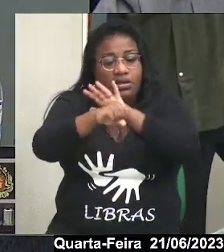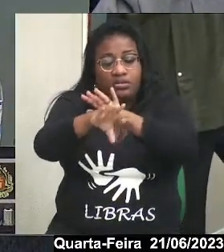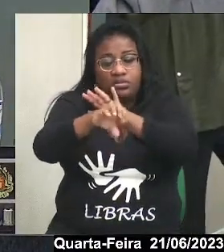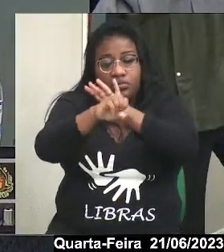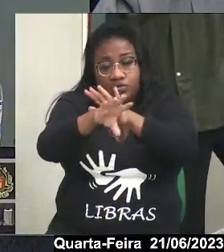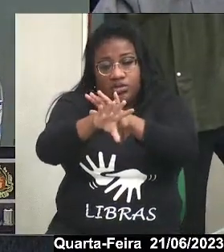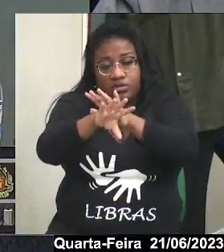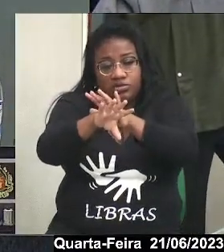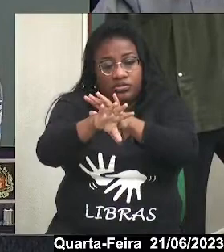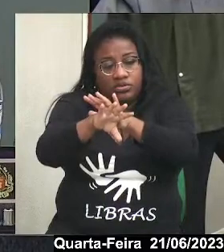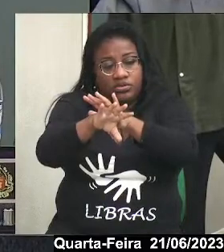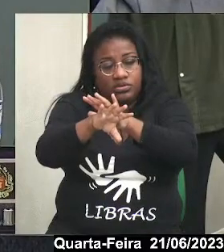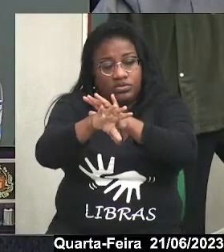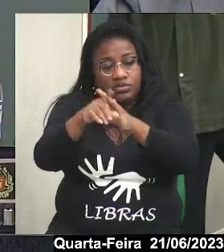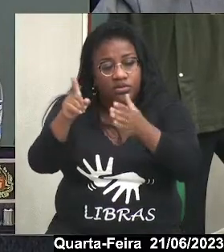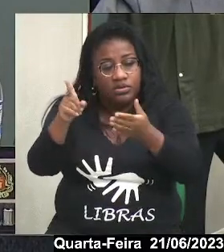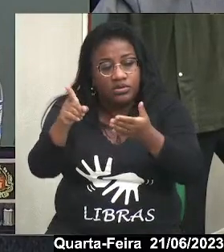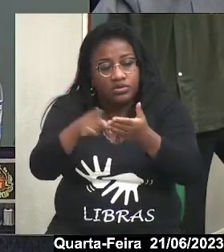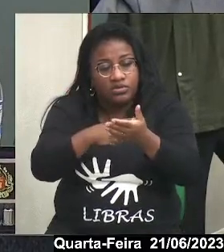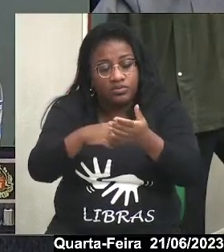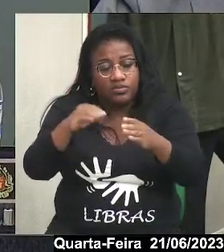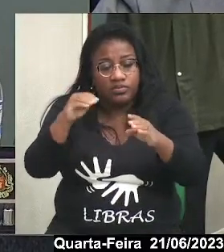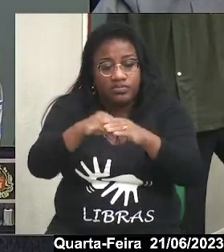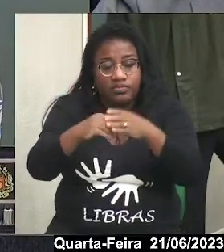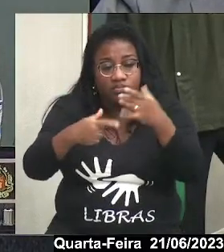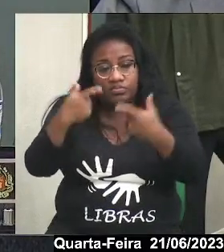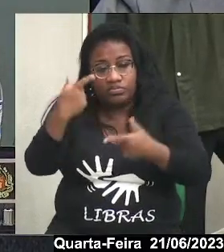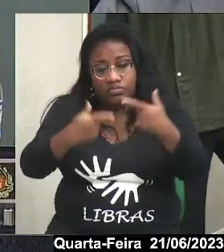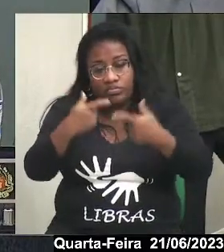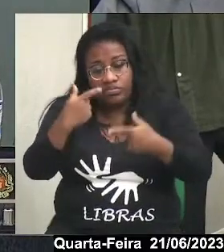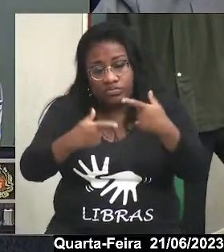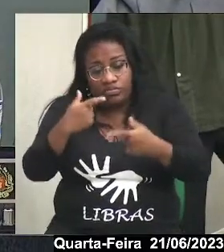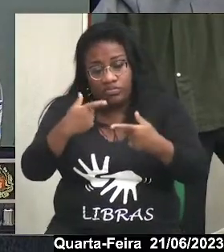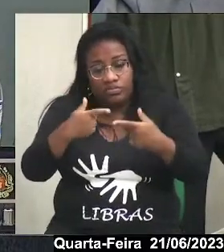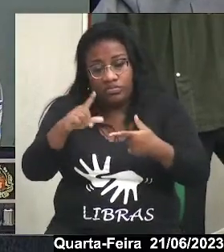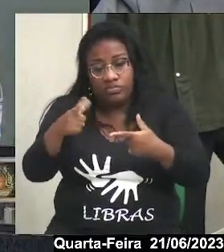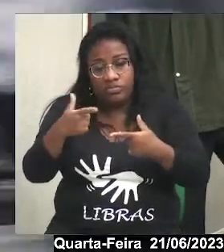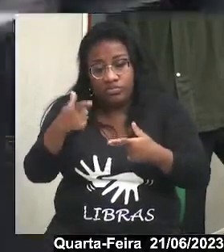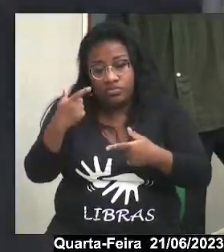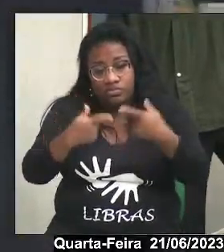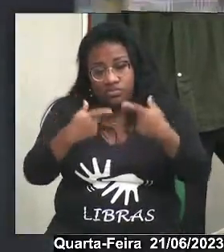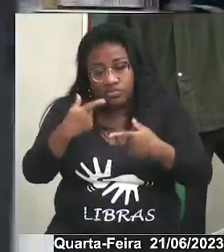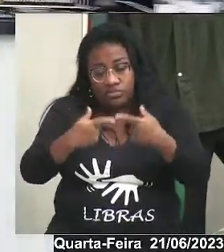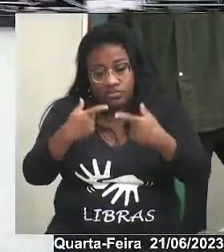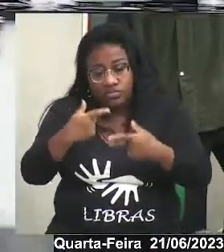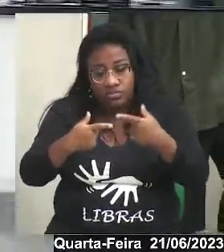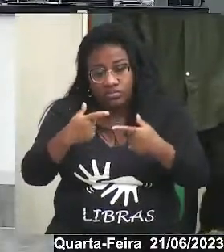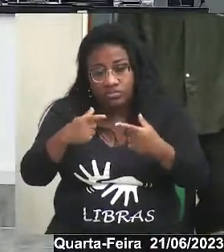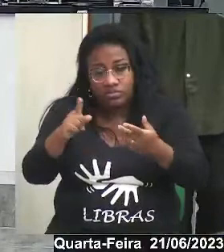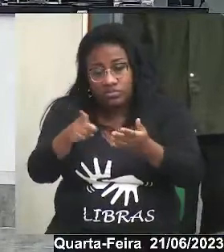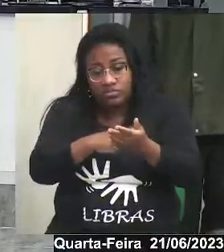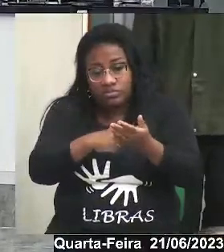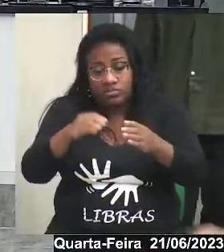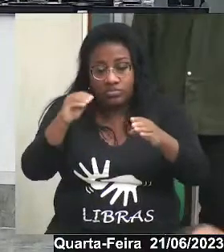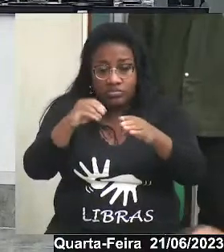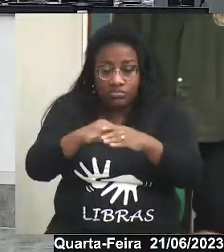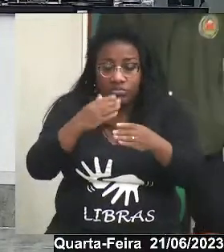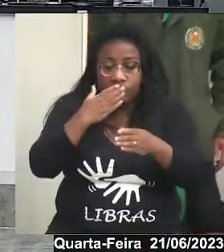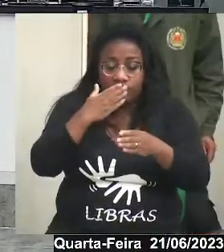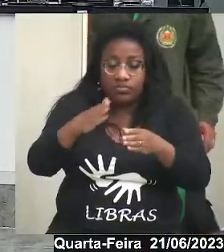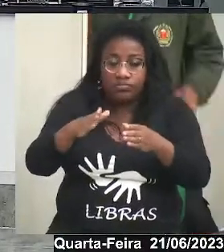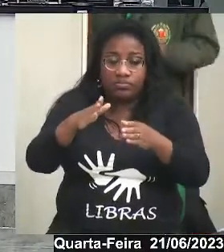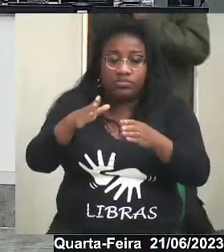As indicações do vereador Betinho estão em discussão. Não sofrendo discussão, vai à